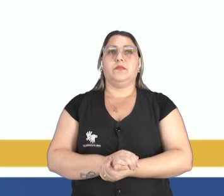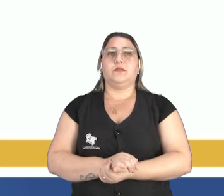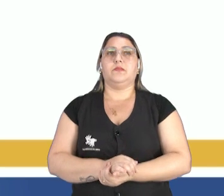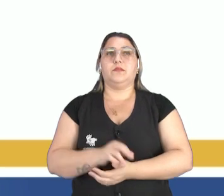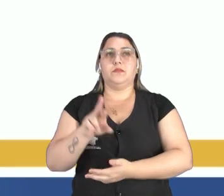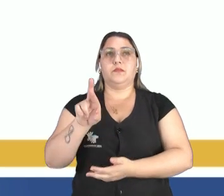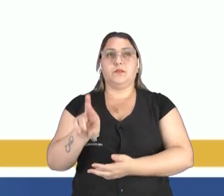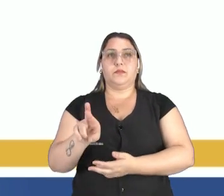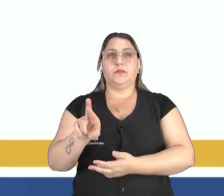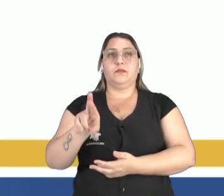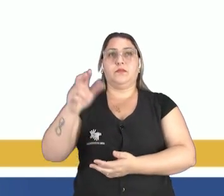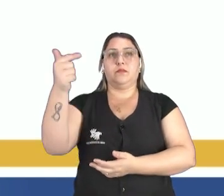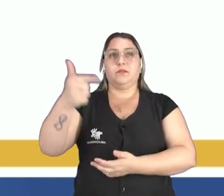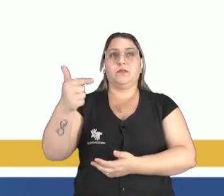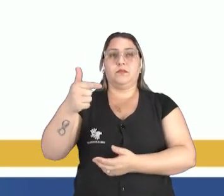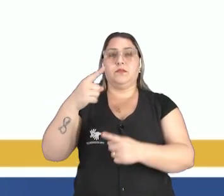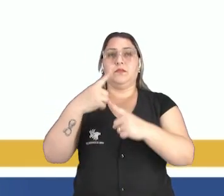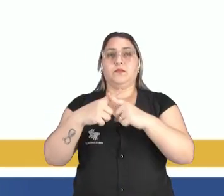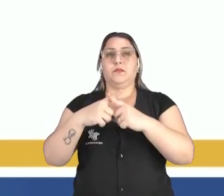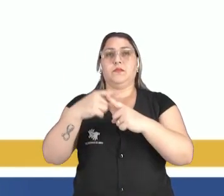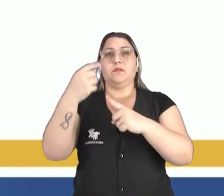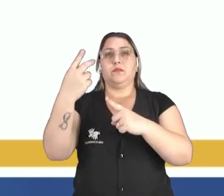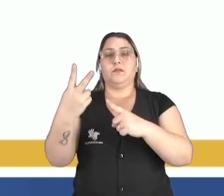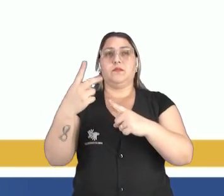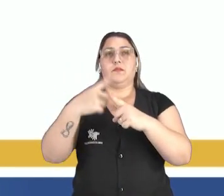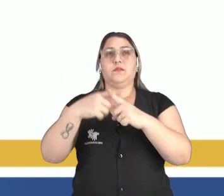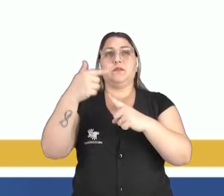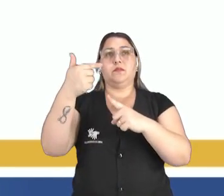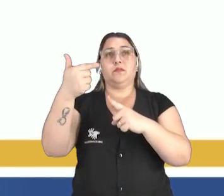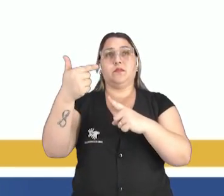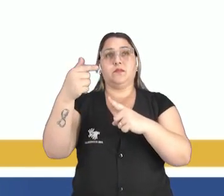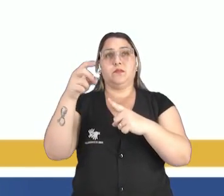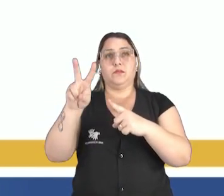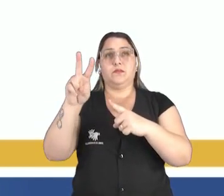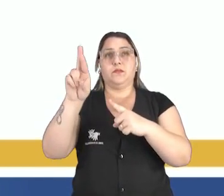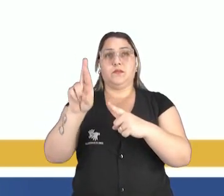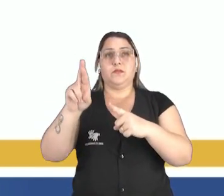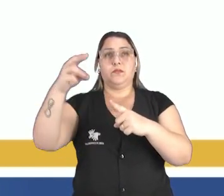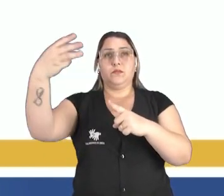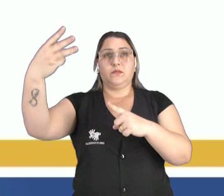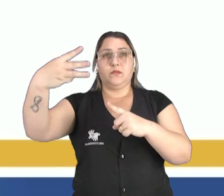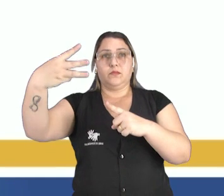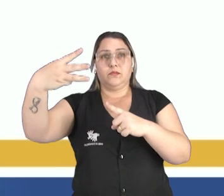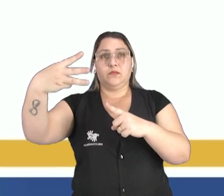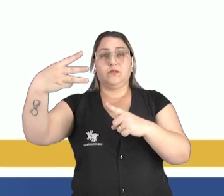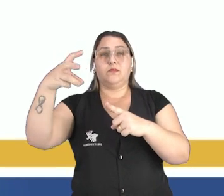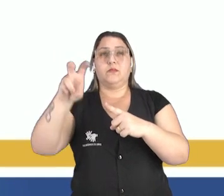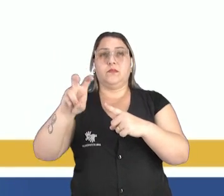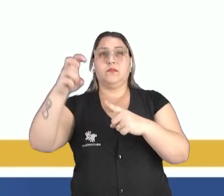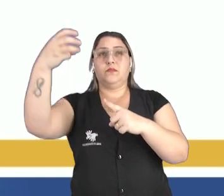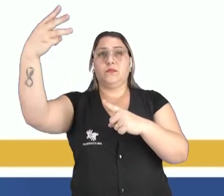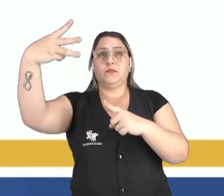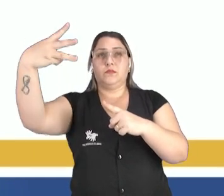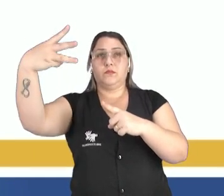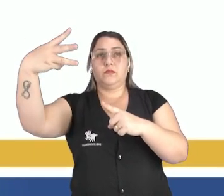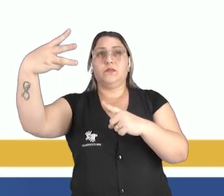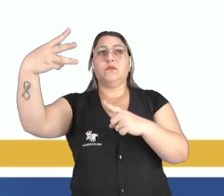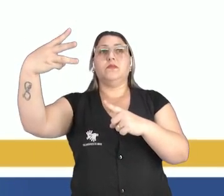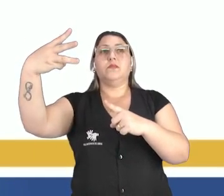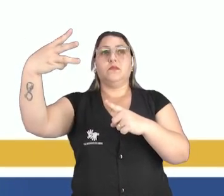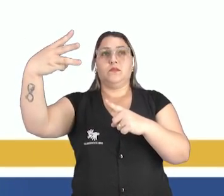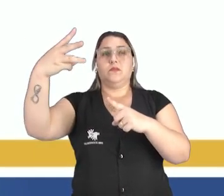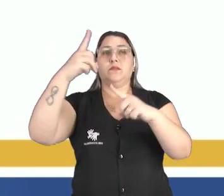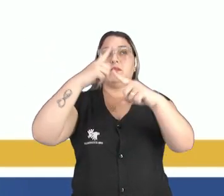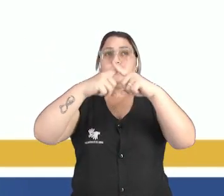aqui, r ao quadrado vezes 2r dá 2r ao cubo. Como r é 5, vai ficar 5 ao cubo. Se